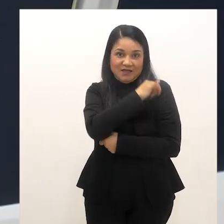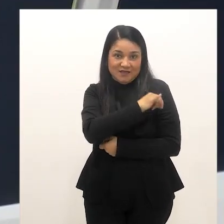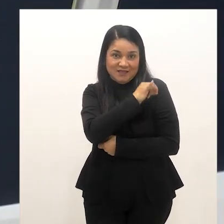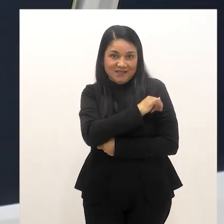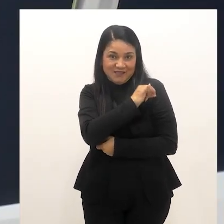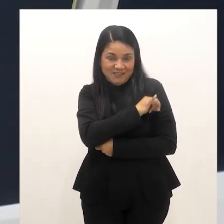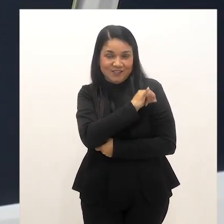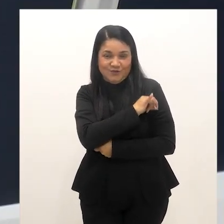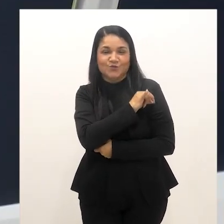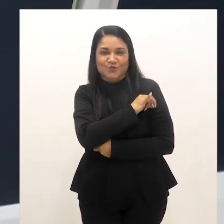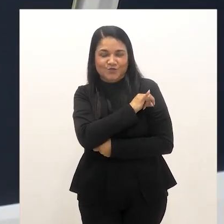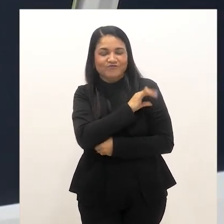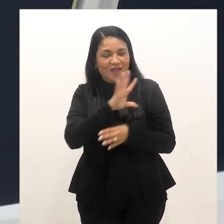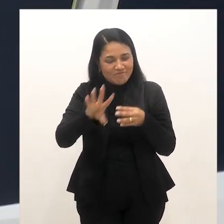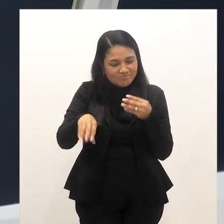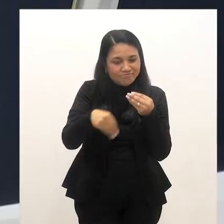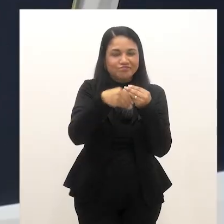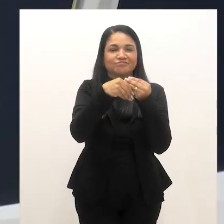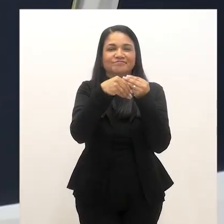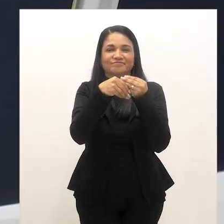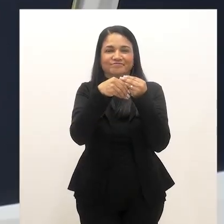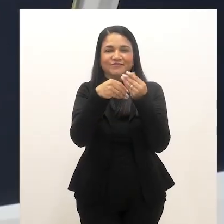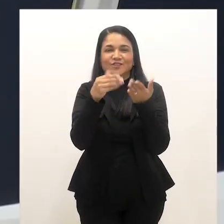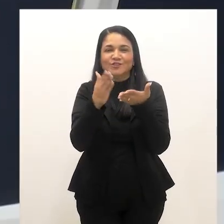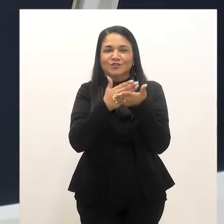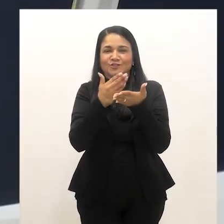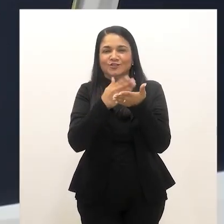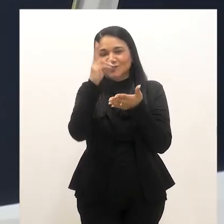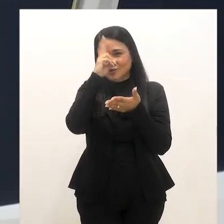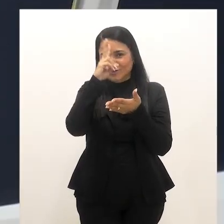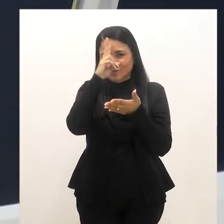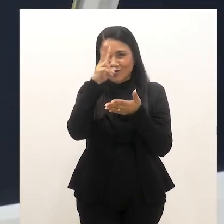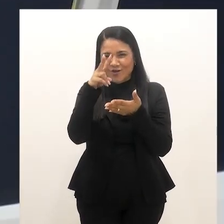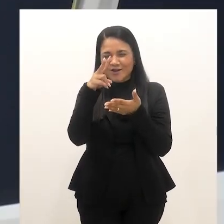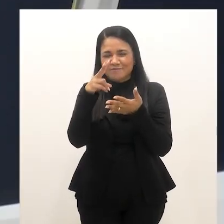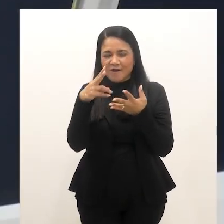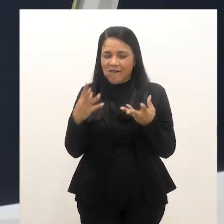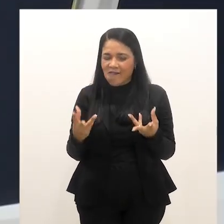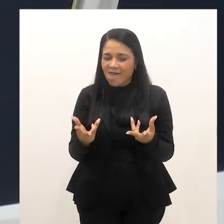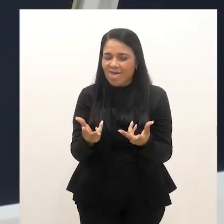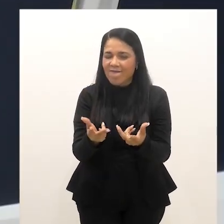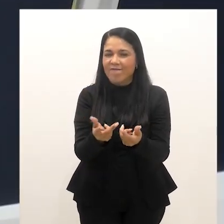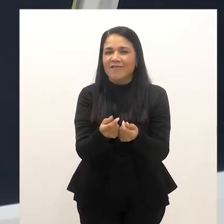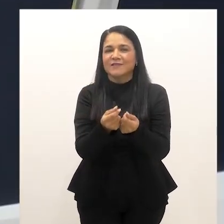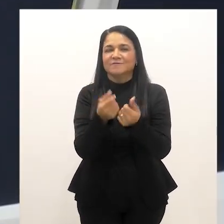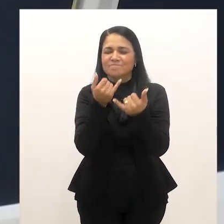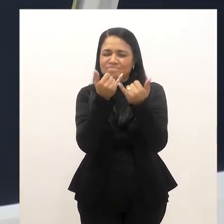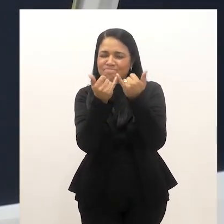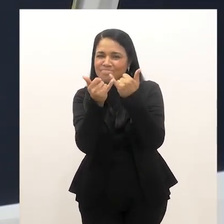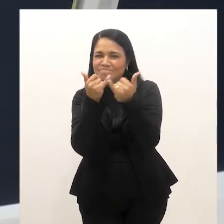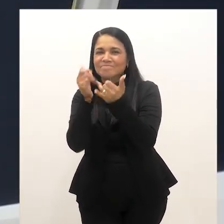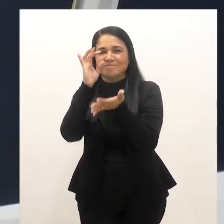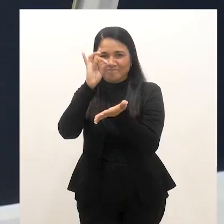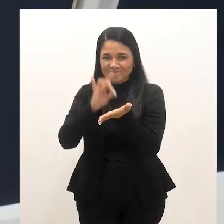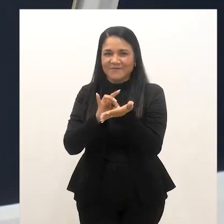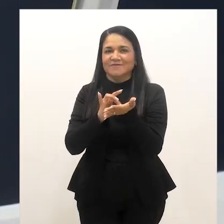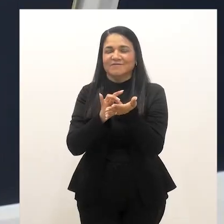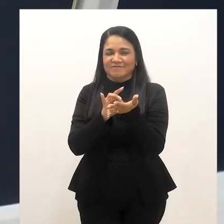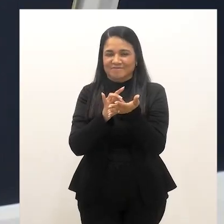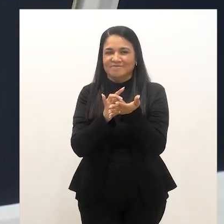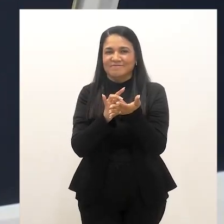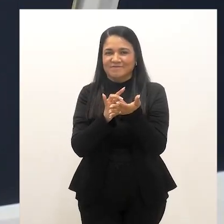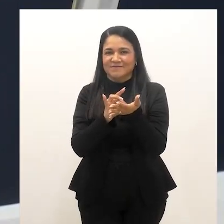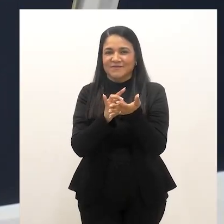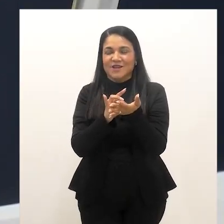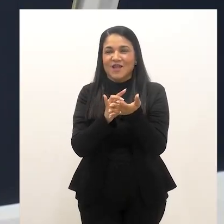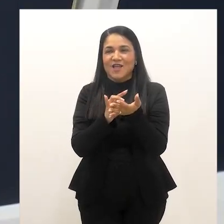pro Rio, eu incluí algumas coisas ali na história para ela ficar mais ainda semelhante com a